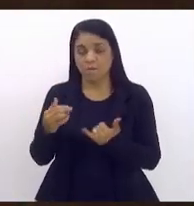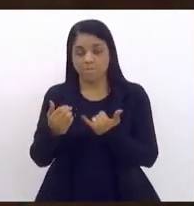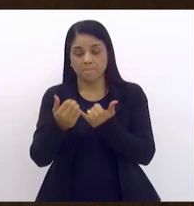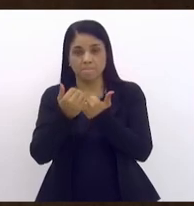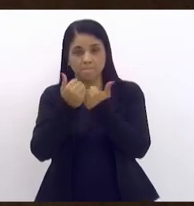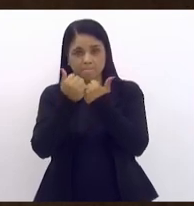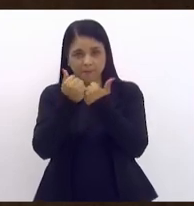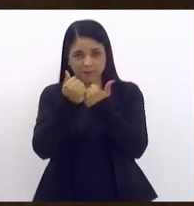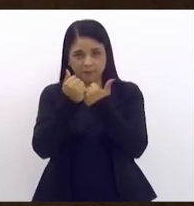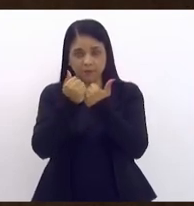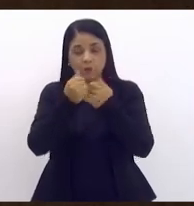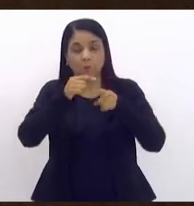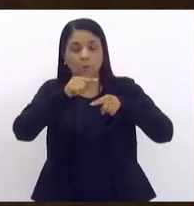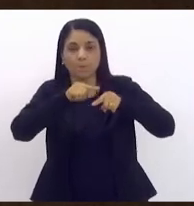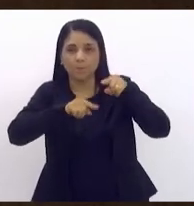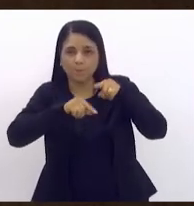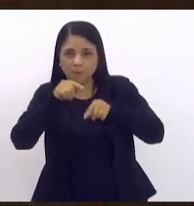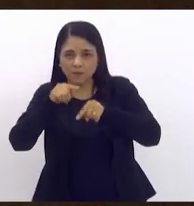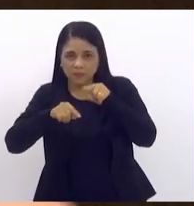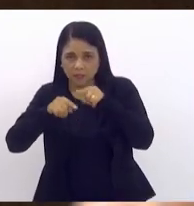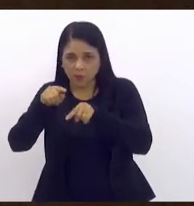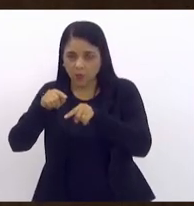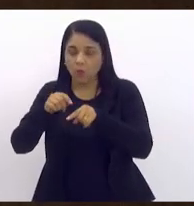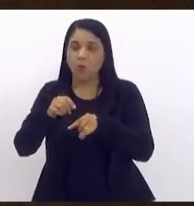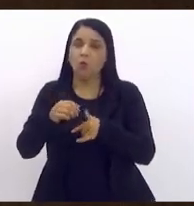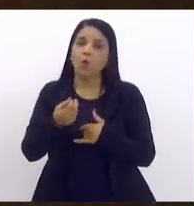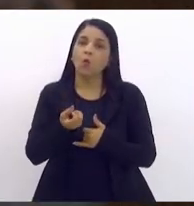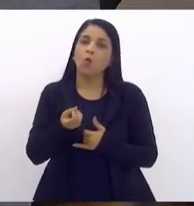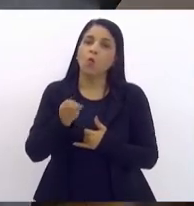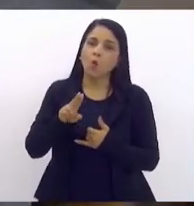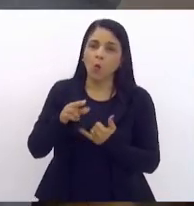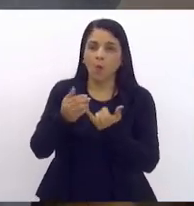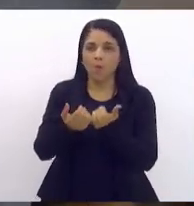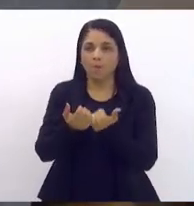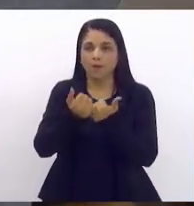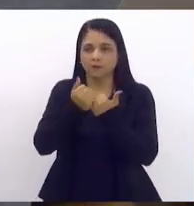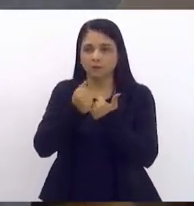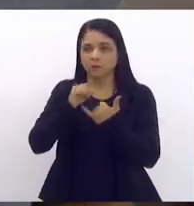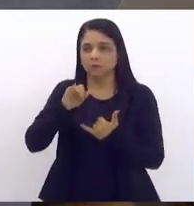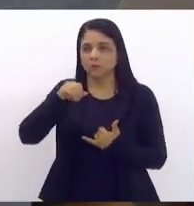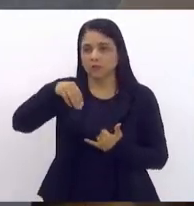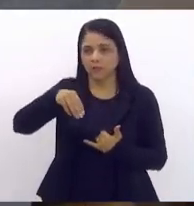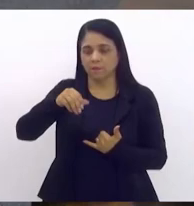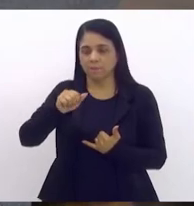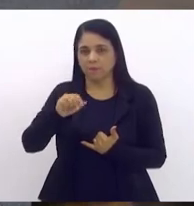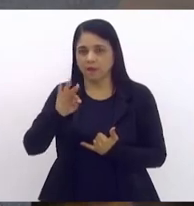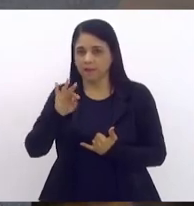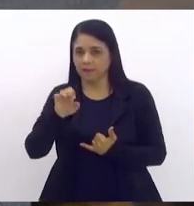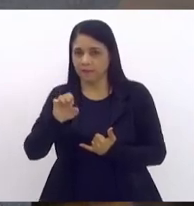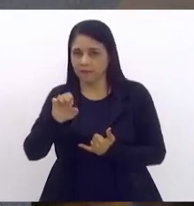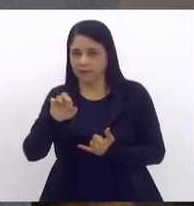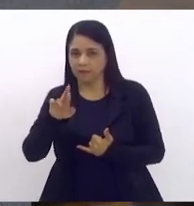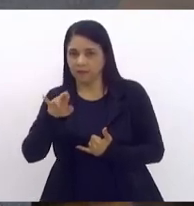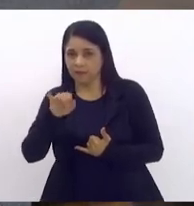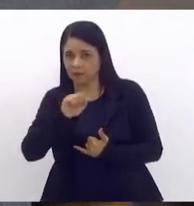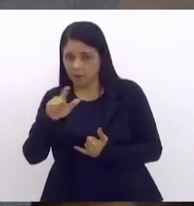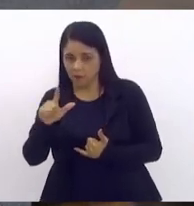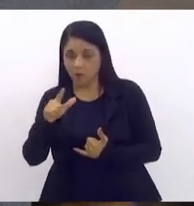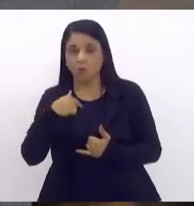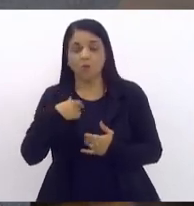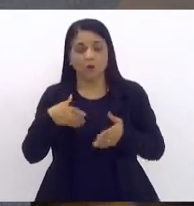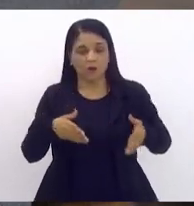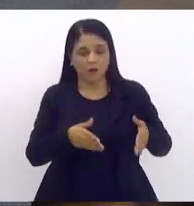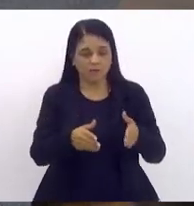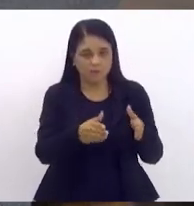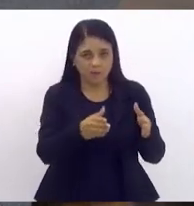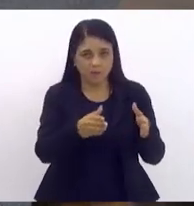patrimônio material ou imaterial? Só a dúvida. É imaterial. Caminho Niemeyer